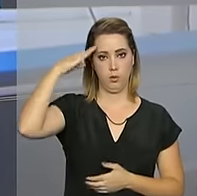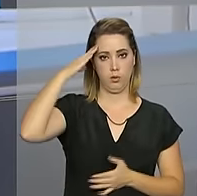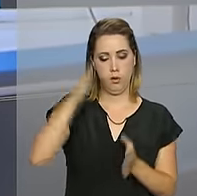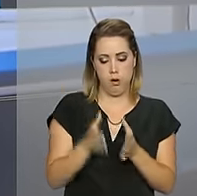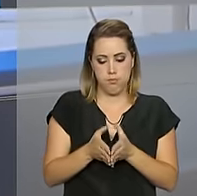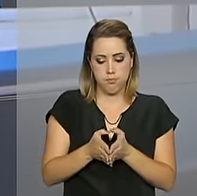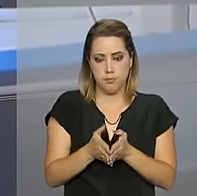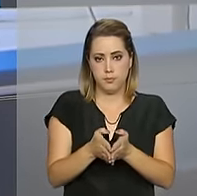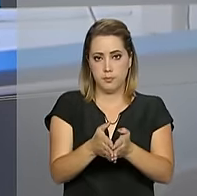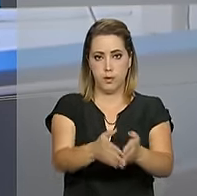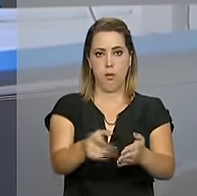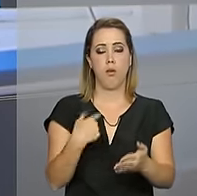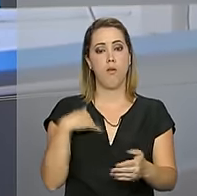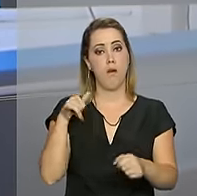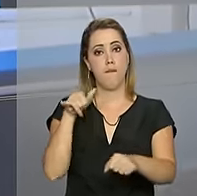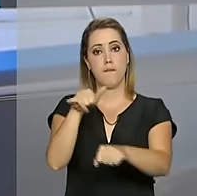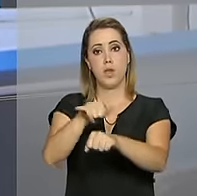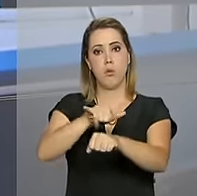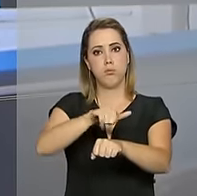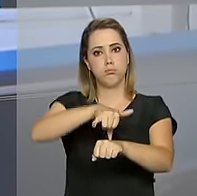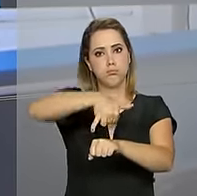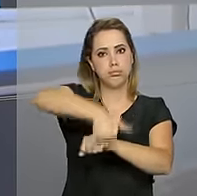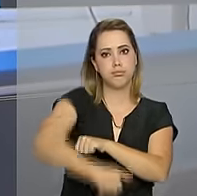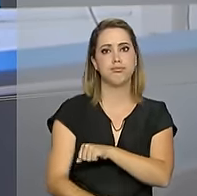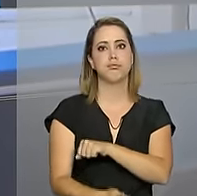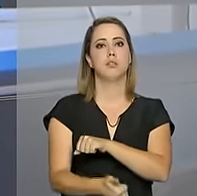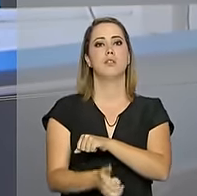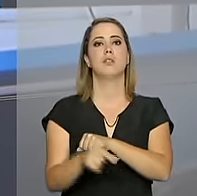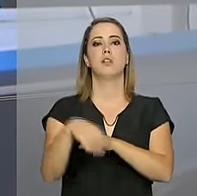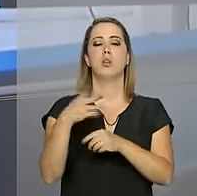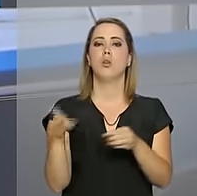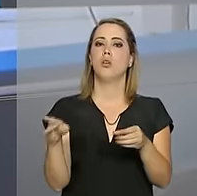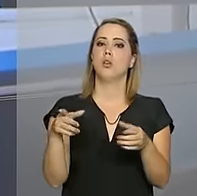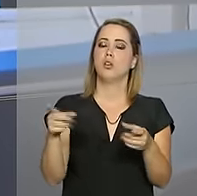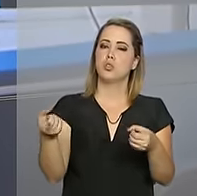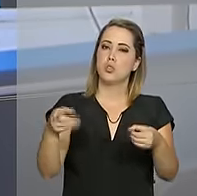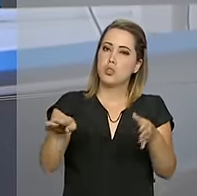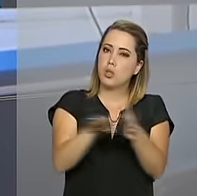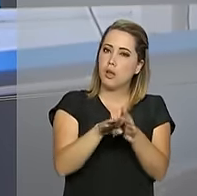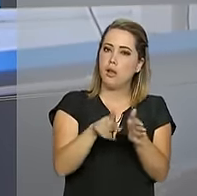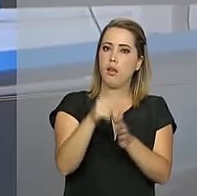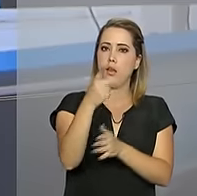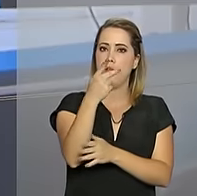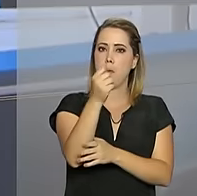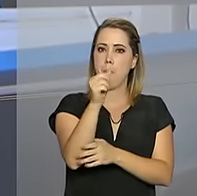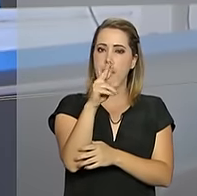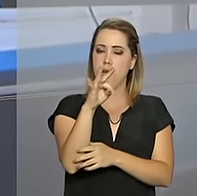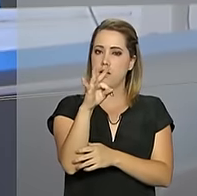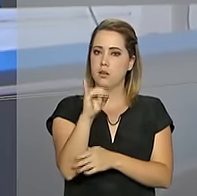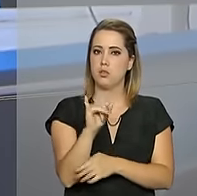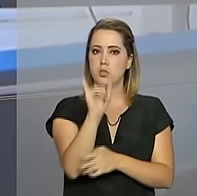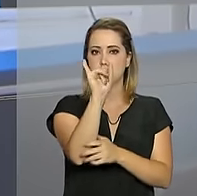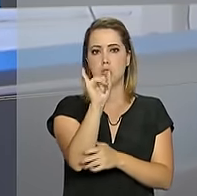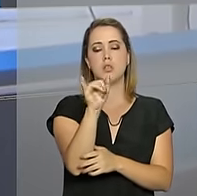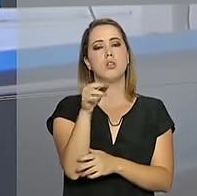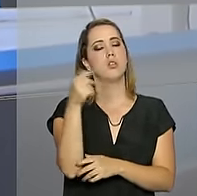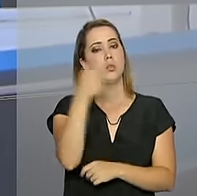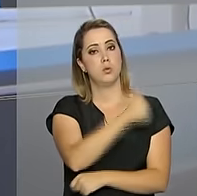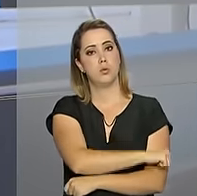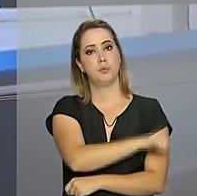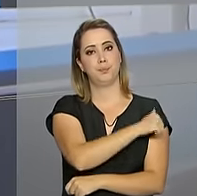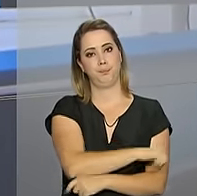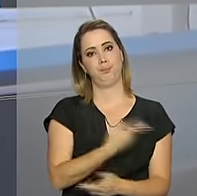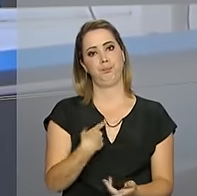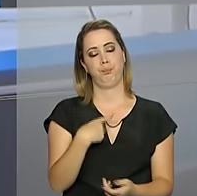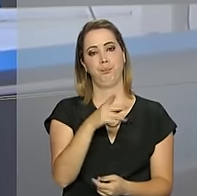Marinha soltou notas sobre o avião que caiu com destino a Paraty, no Rio de Janeiro. De acordo com o Supremo Tribunal Federal, o